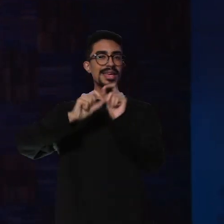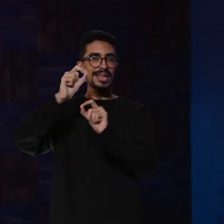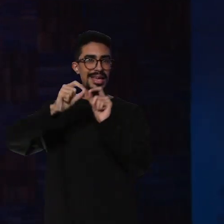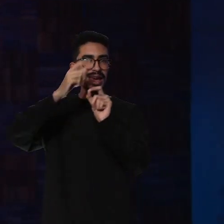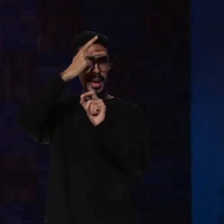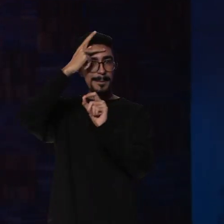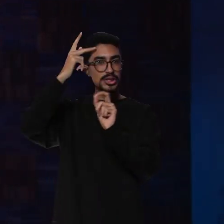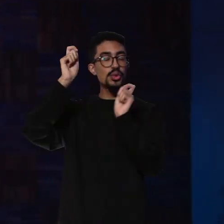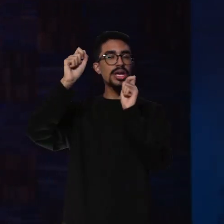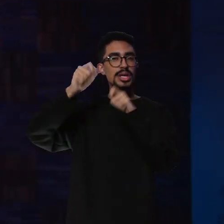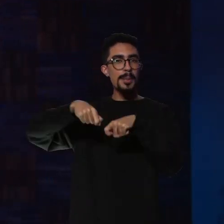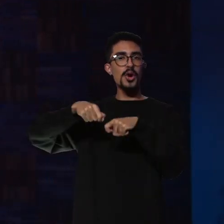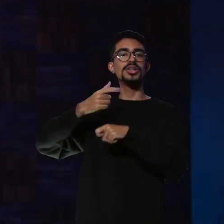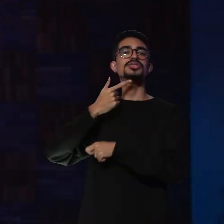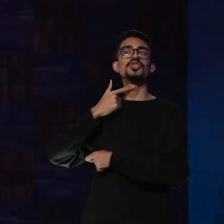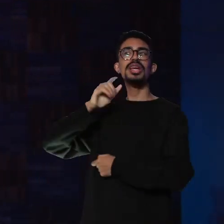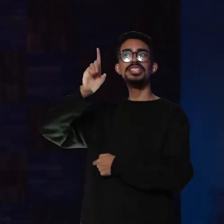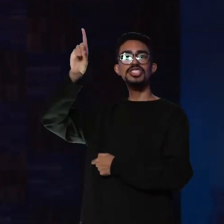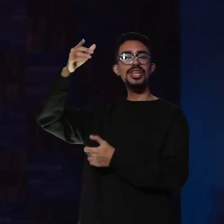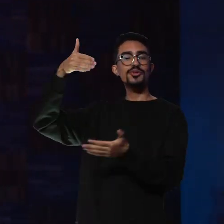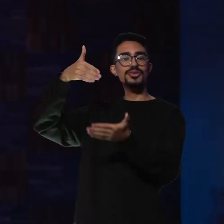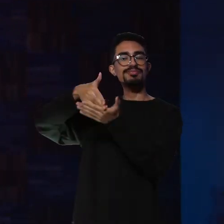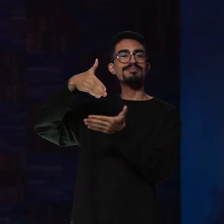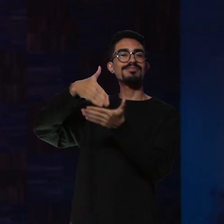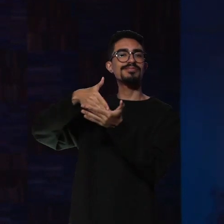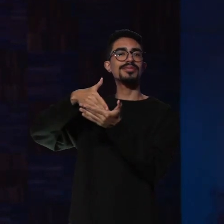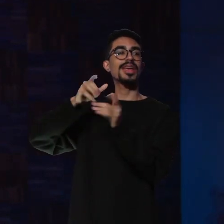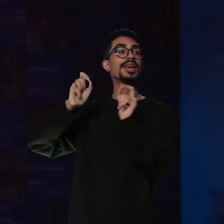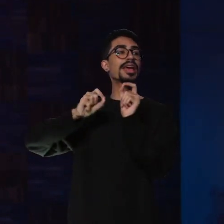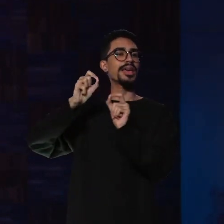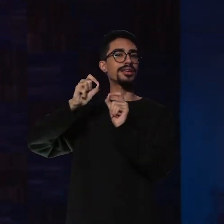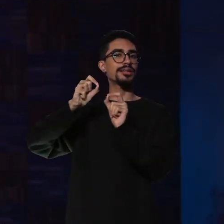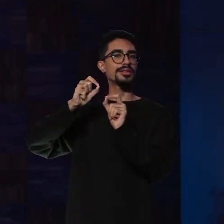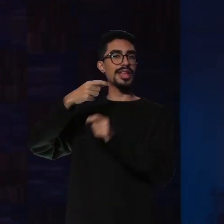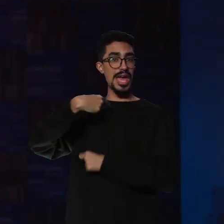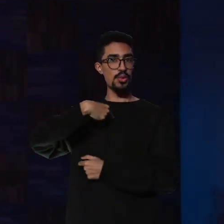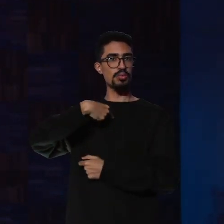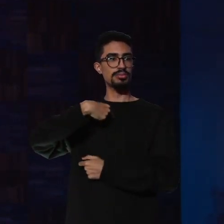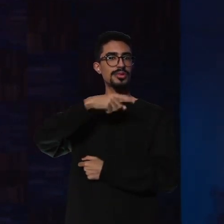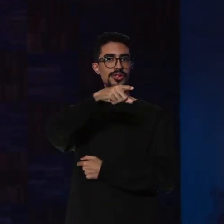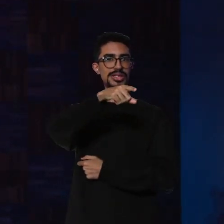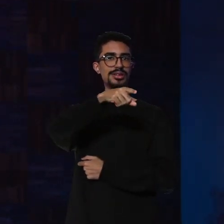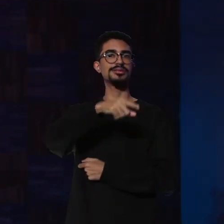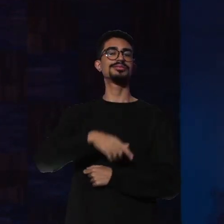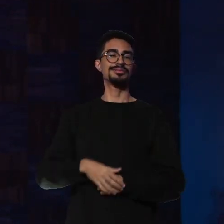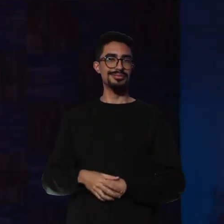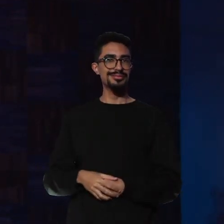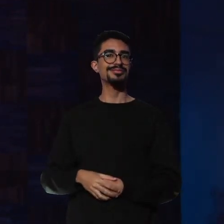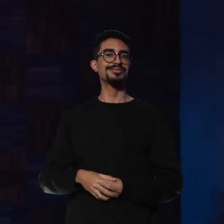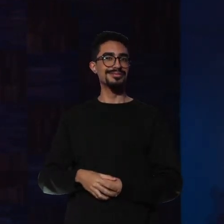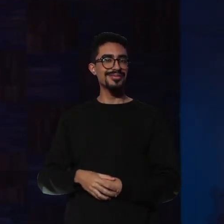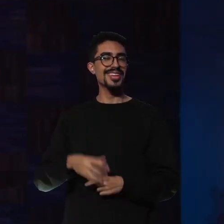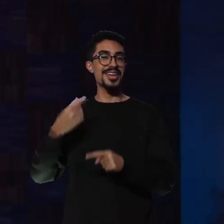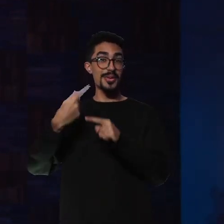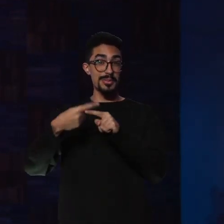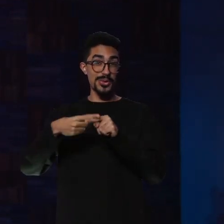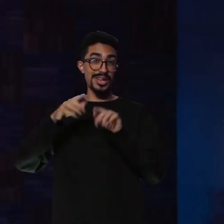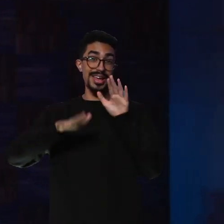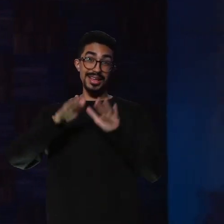Porque fala demais. Uma janela de oportunidade maravilhosa é para ficar quieto às vezes. É ou não é verdade? Quem nunca, né,